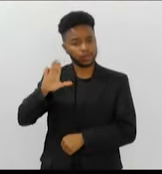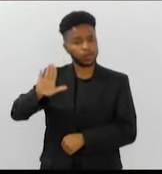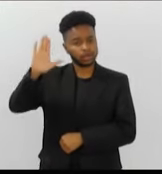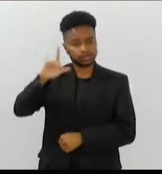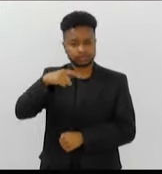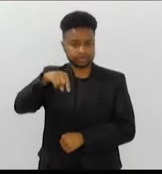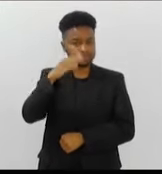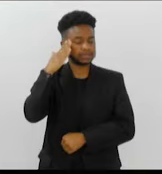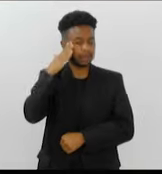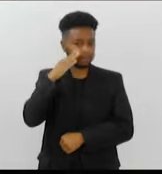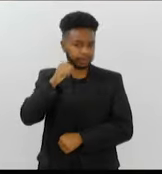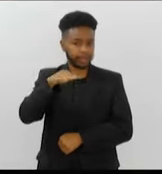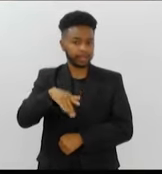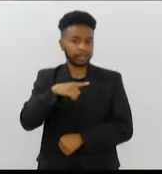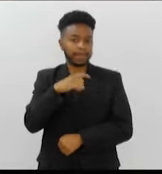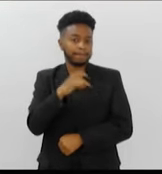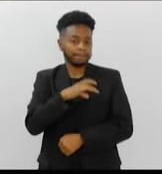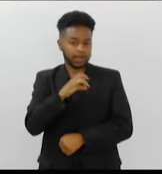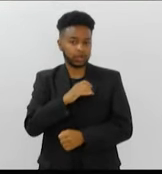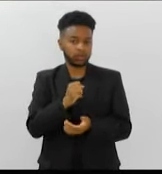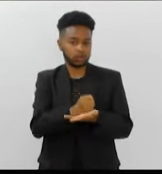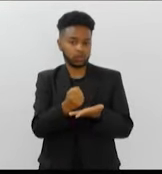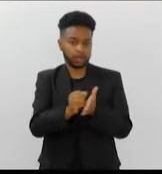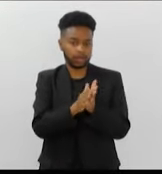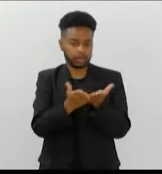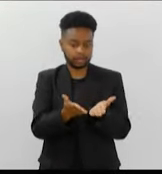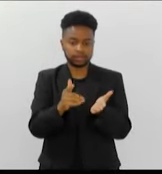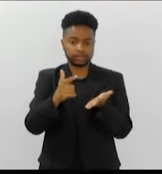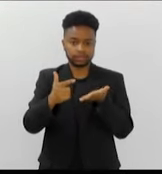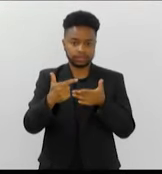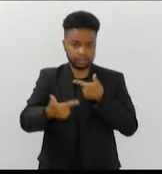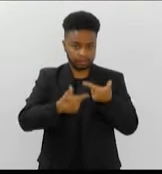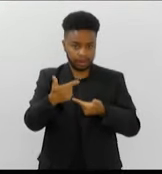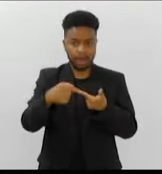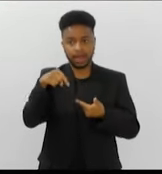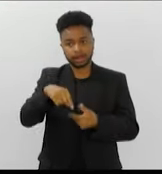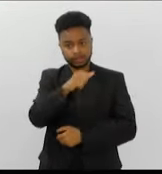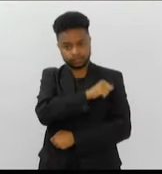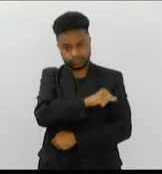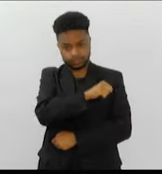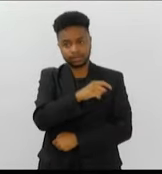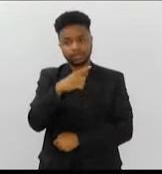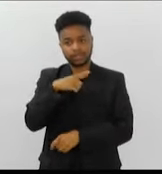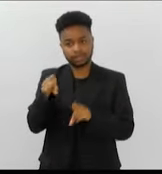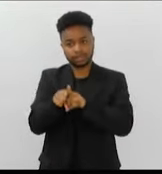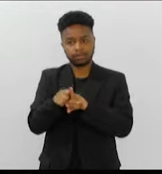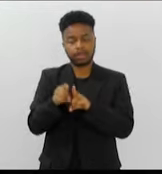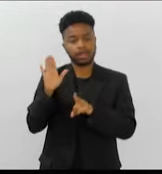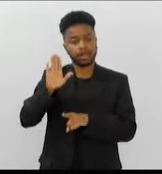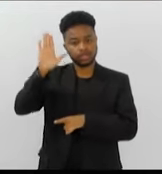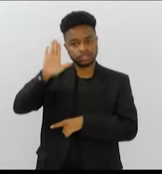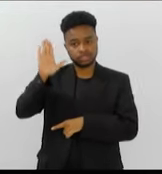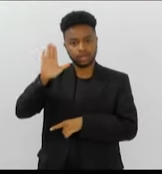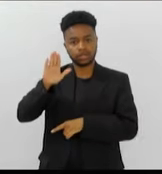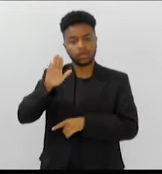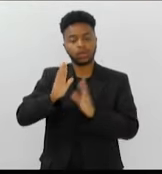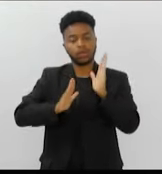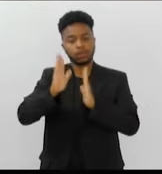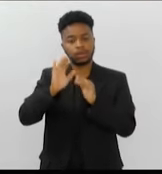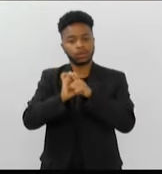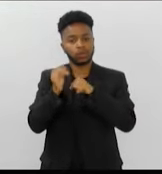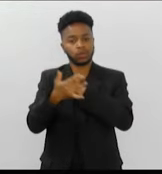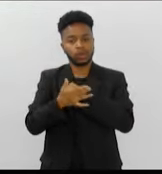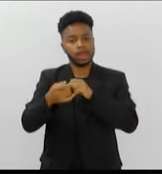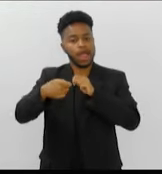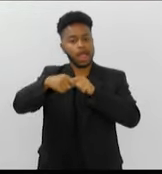mundo sabe que tem medo de carteira de trabalho. Aqui no Rio de Janeiro, tem candidato que na pandemia rasgou a carteira